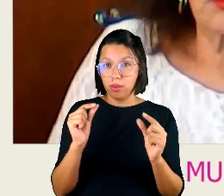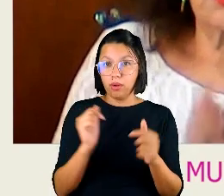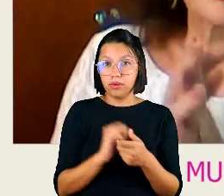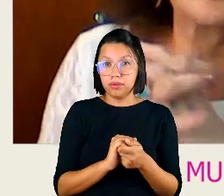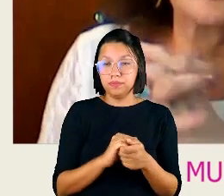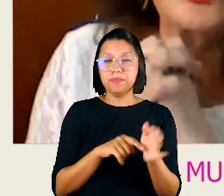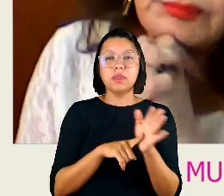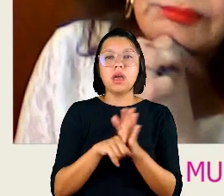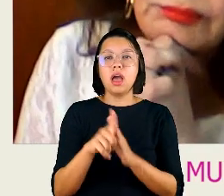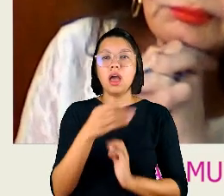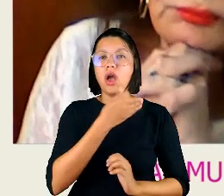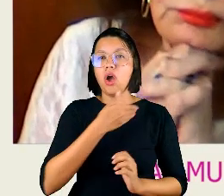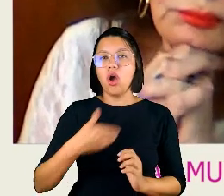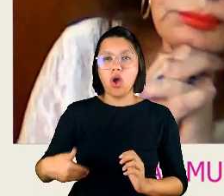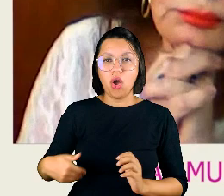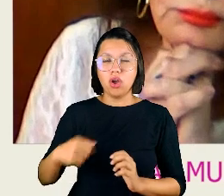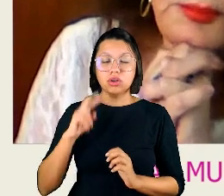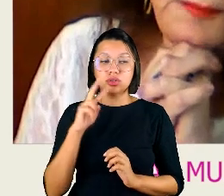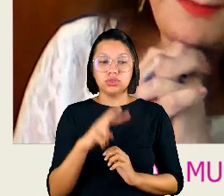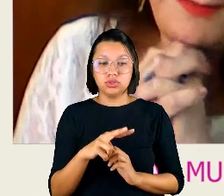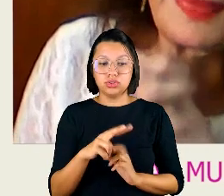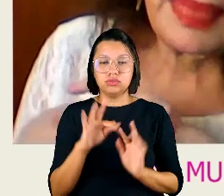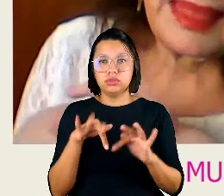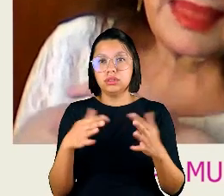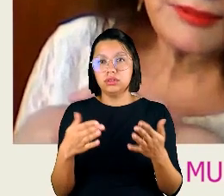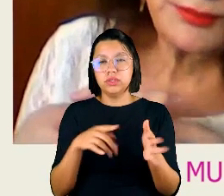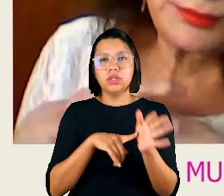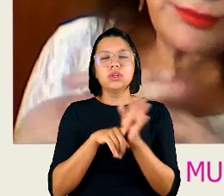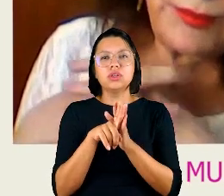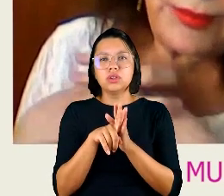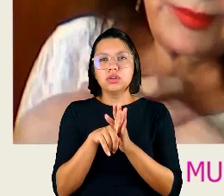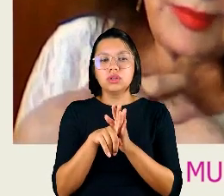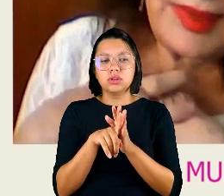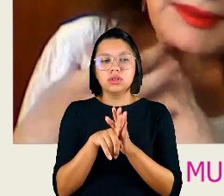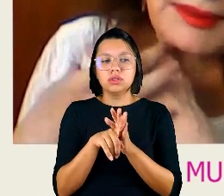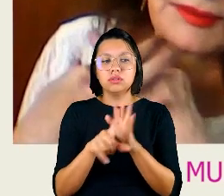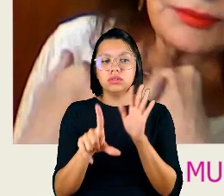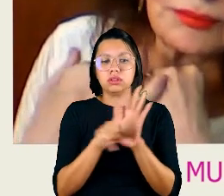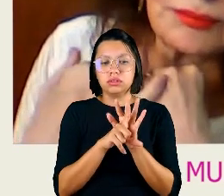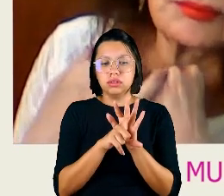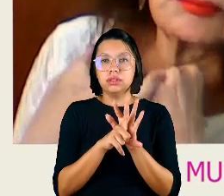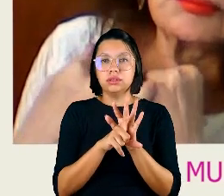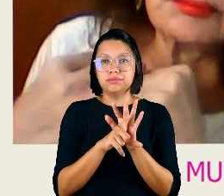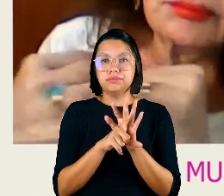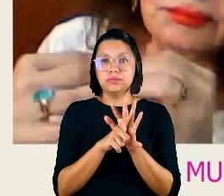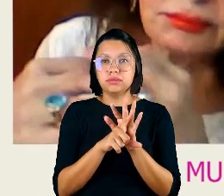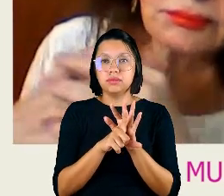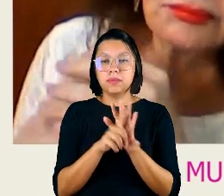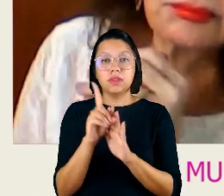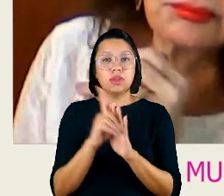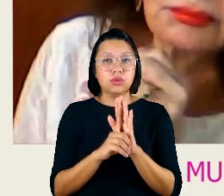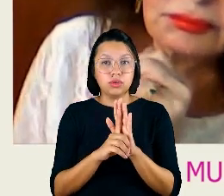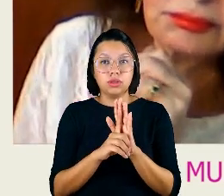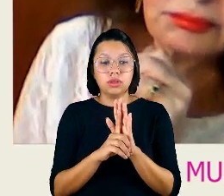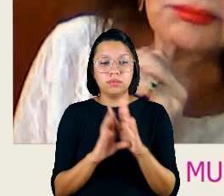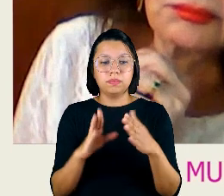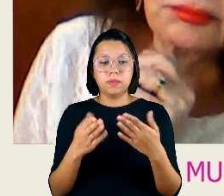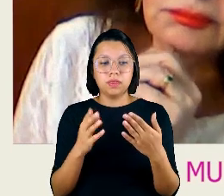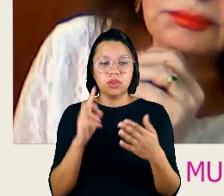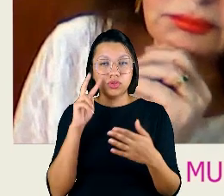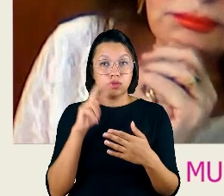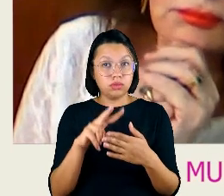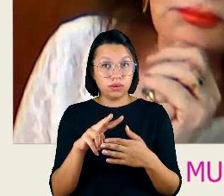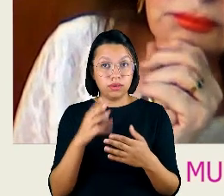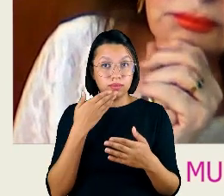a gente vê, enfim, questionamentos das leis e questionamentos do direito, e a gente não está olhando para essa menina